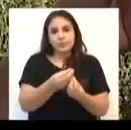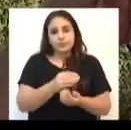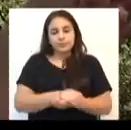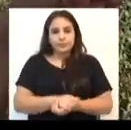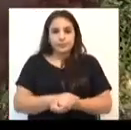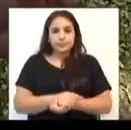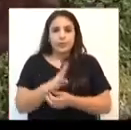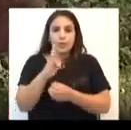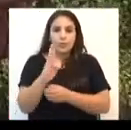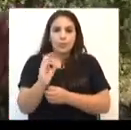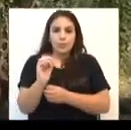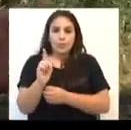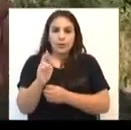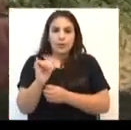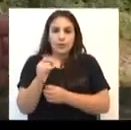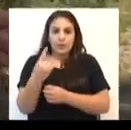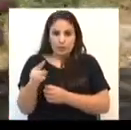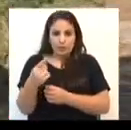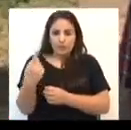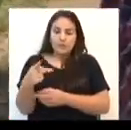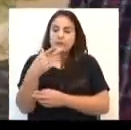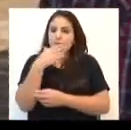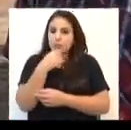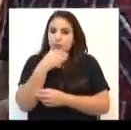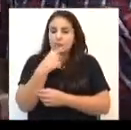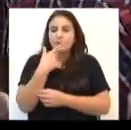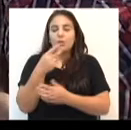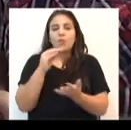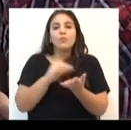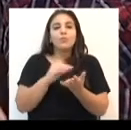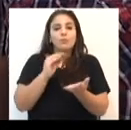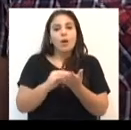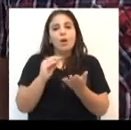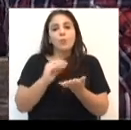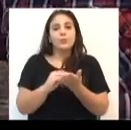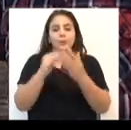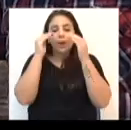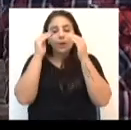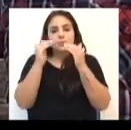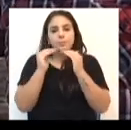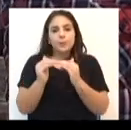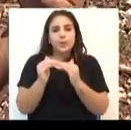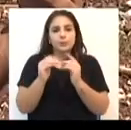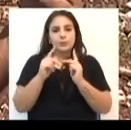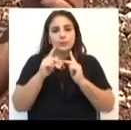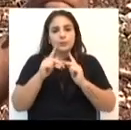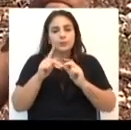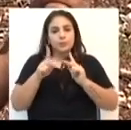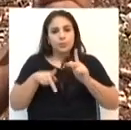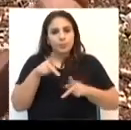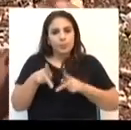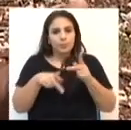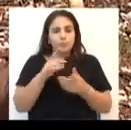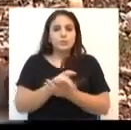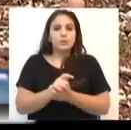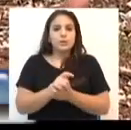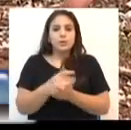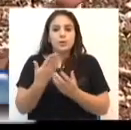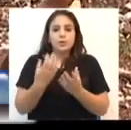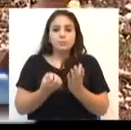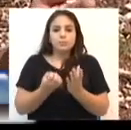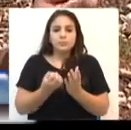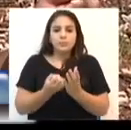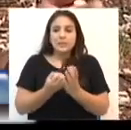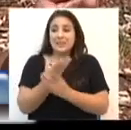No Boqueirão, este comerciante relatou a falta de respeito da população. Além de proliferar